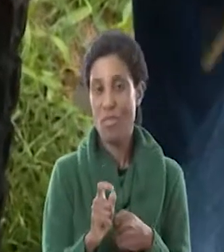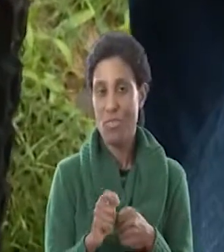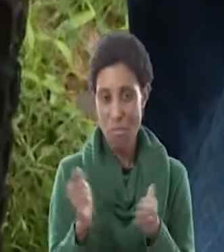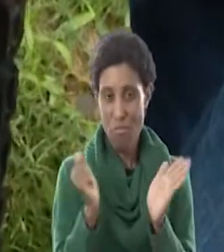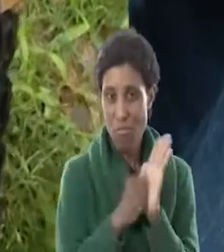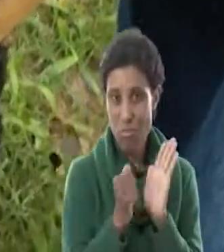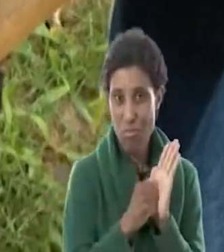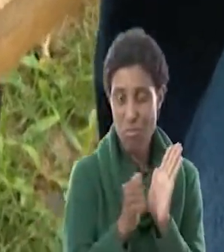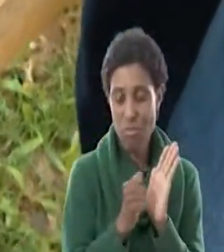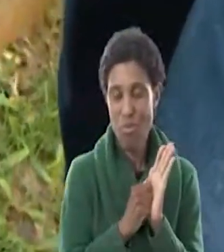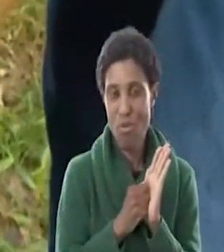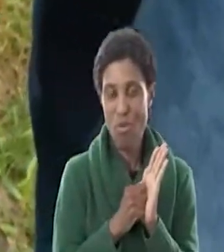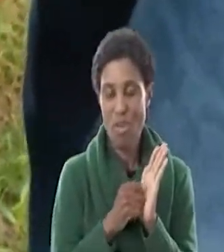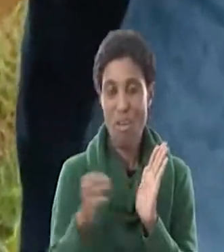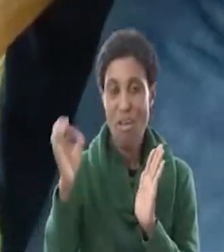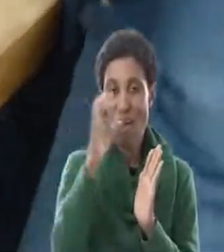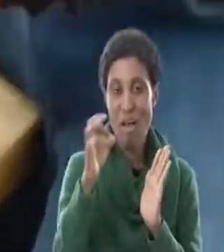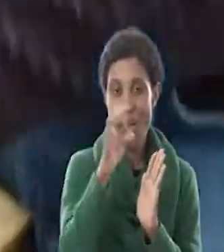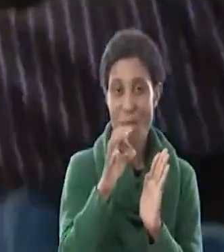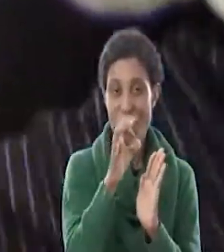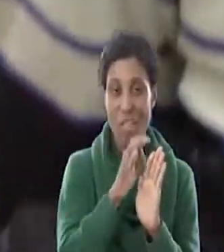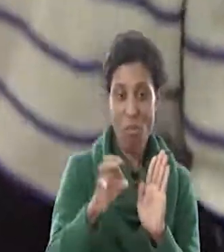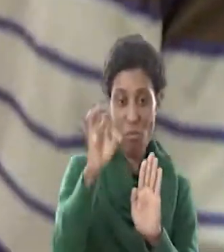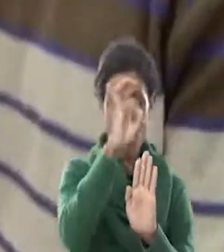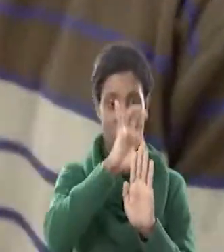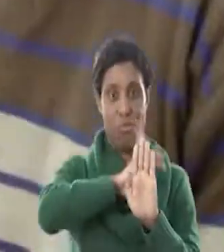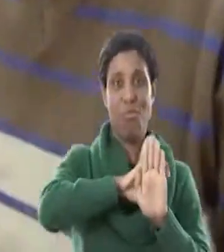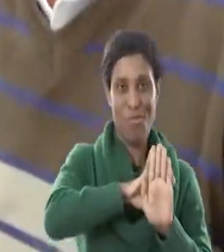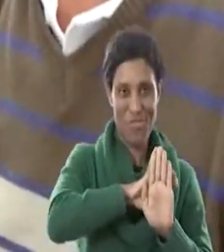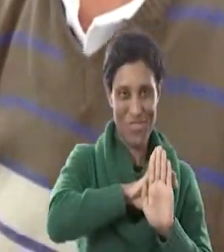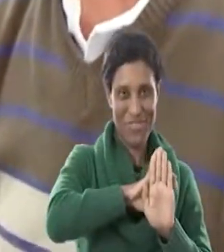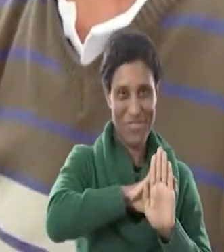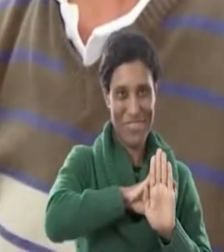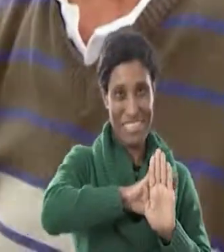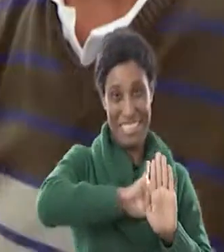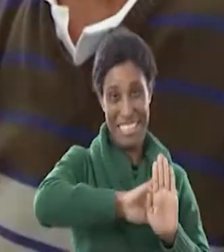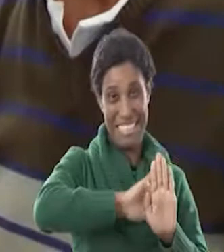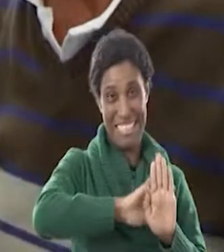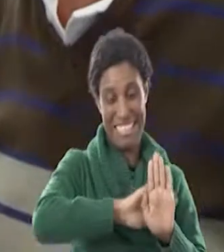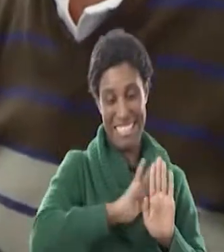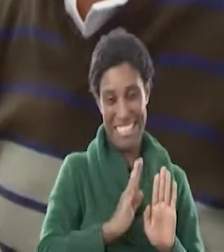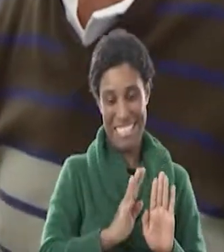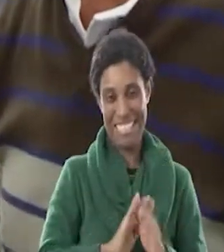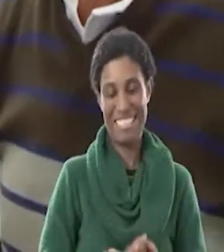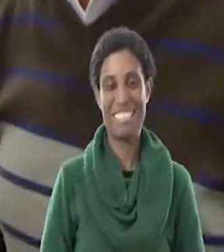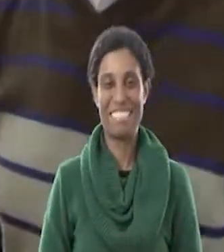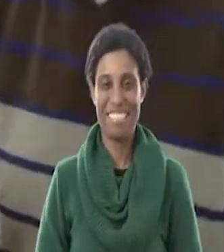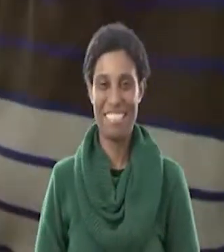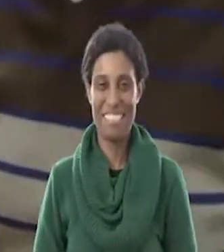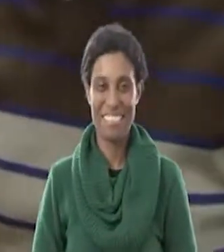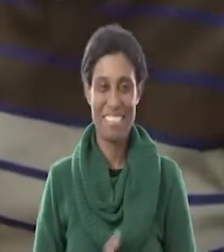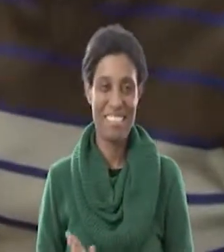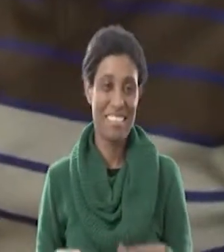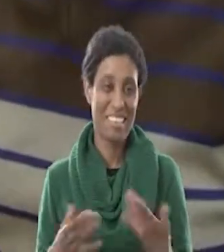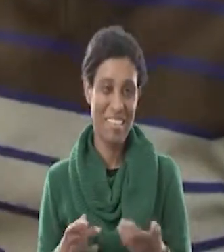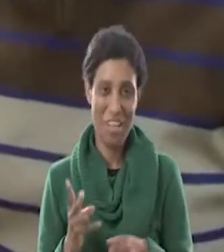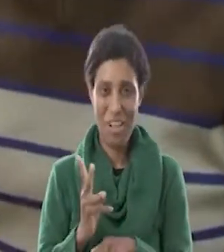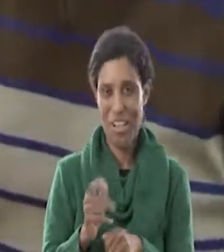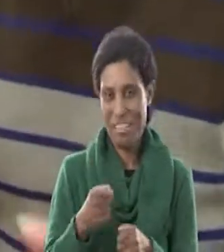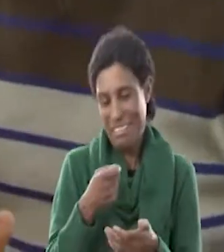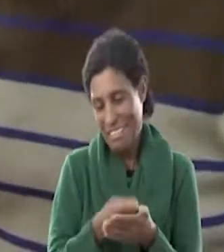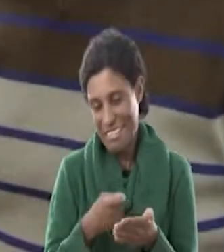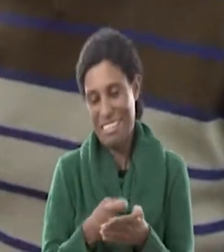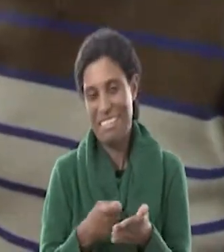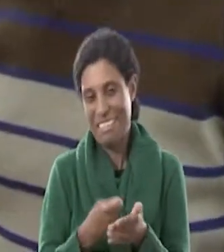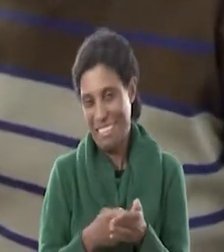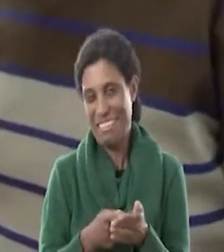Não que você bate na caixinha, ela dá mais uma fugidinha lá pro fundo. Se esconde, né? Mas ela se esconde. É mais tímida. É a mãe mestre do comando, claro que